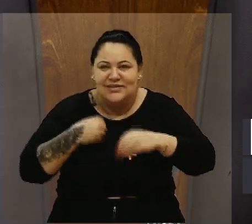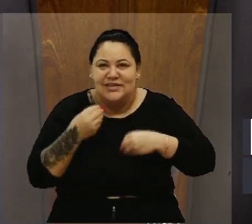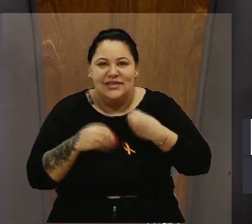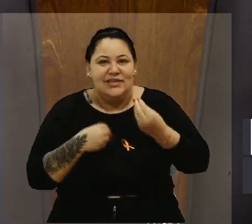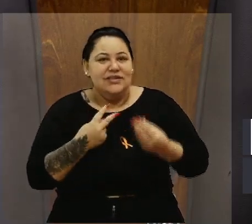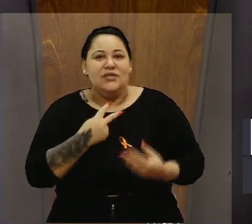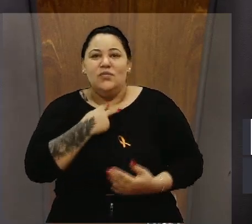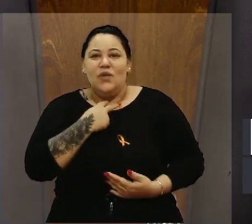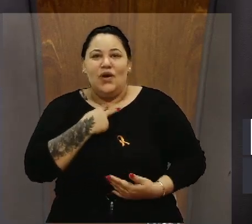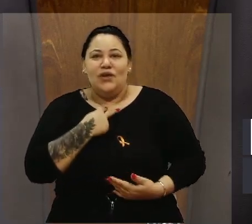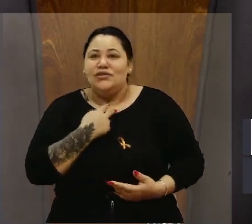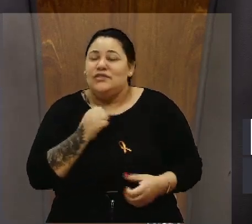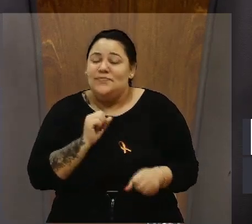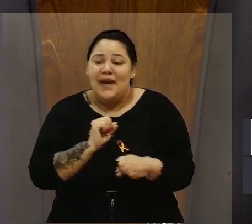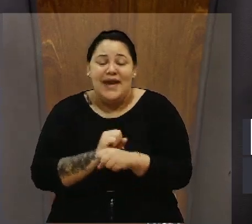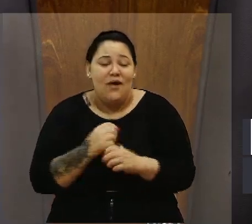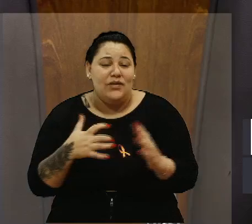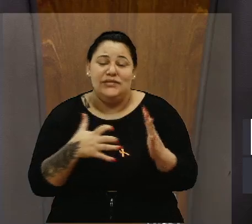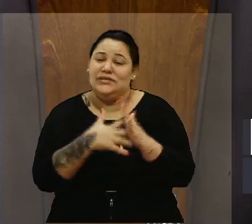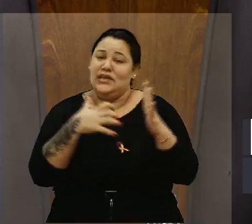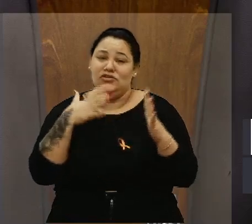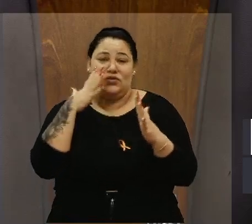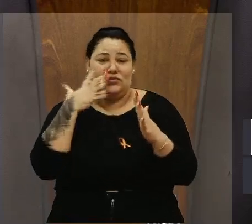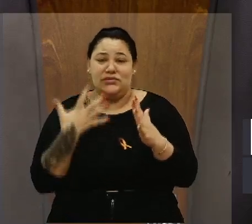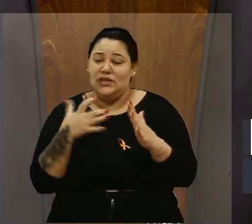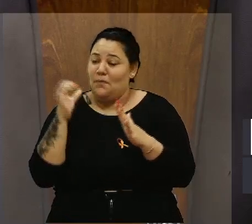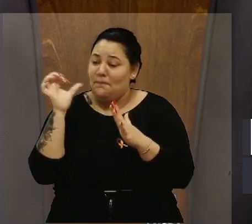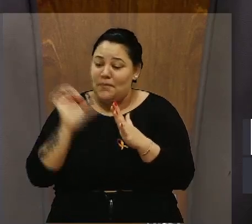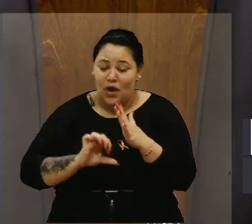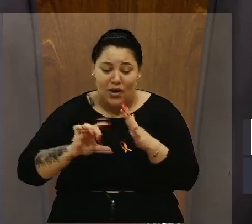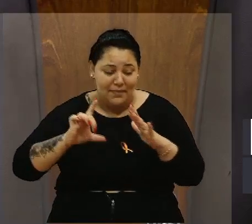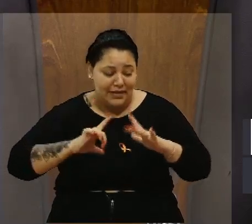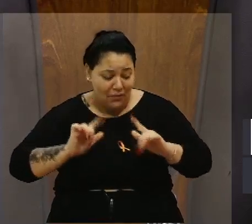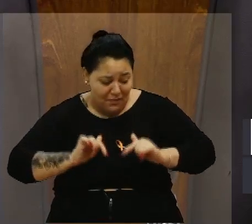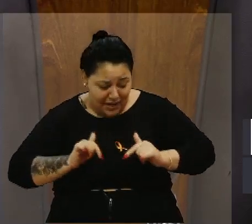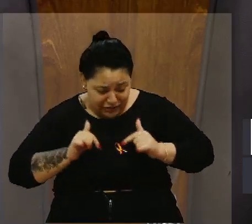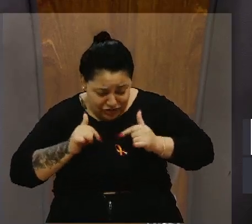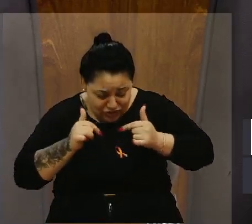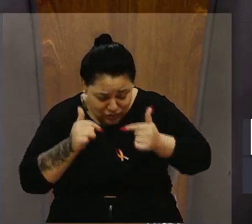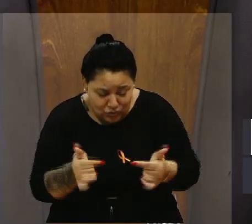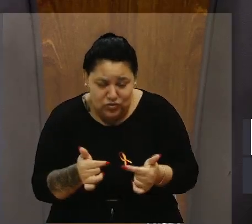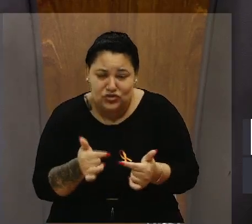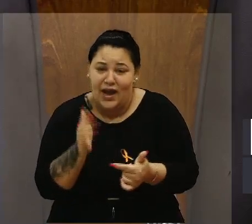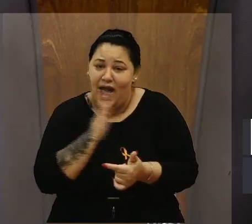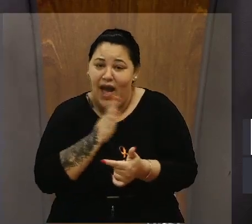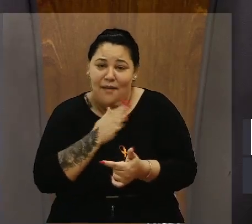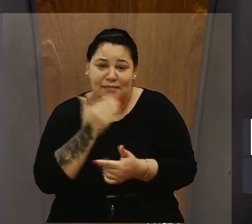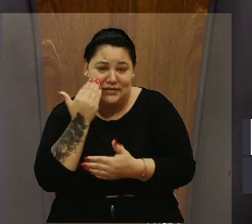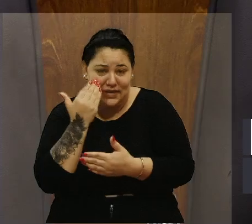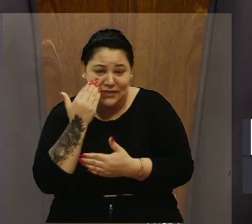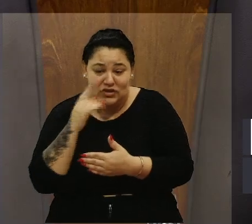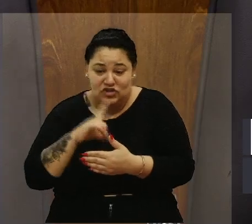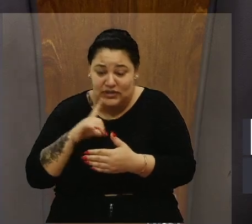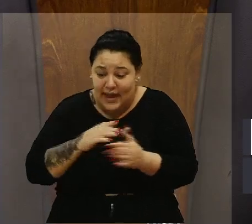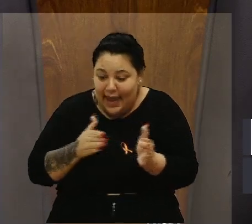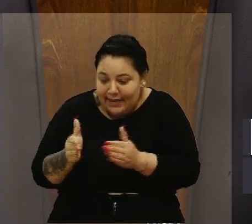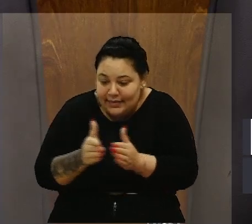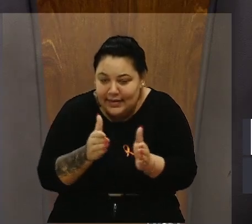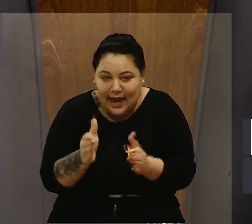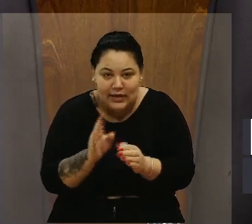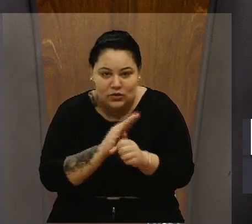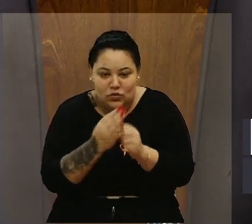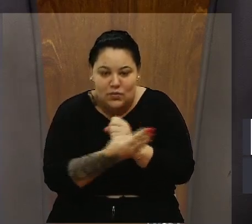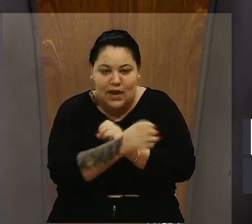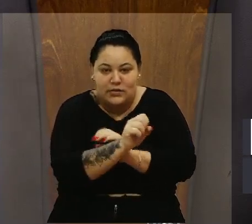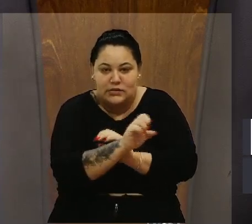pode esperar uma fatalidade, algo pior para tomar alguma atitude, né? A gente tem a entrada do Serrano, é de conhecimento de